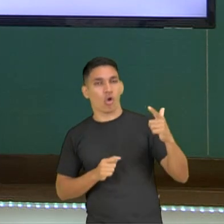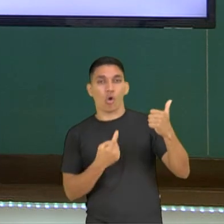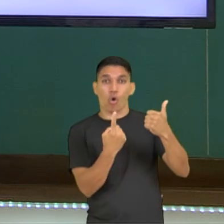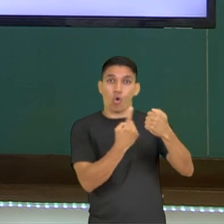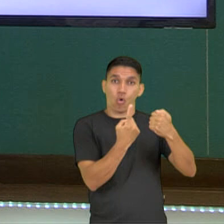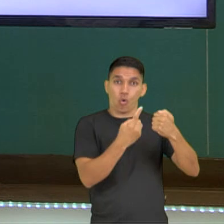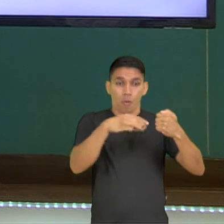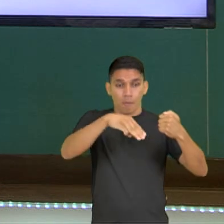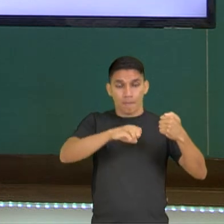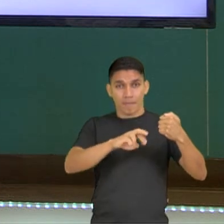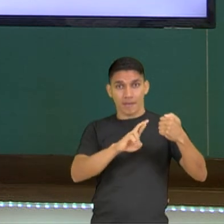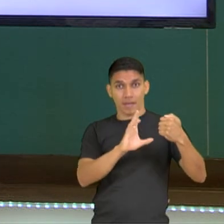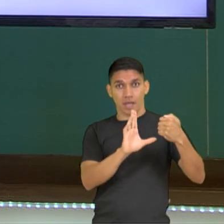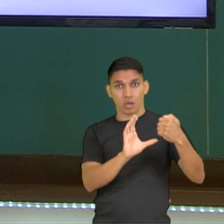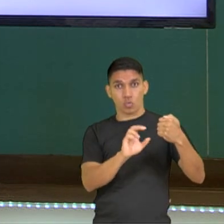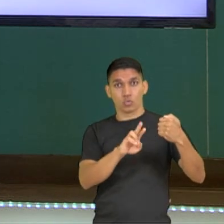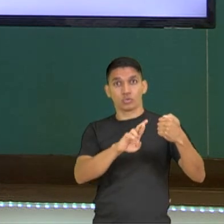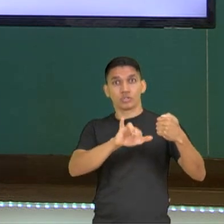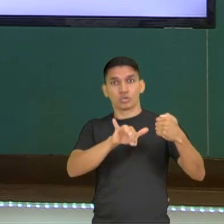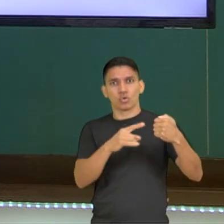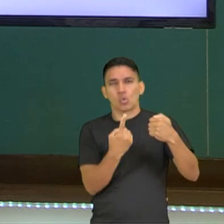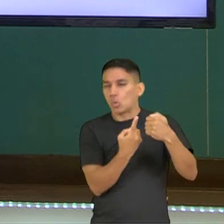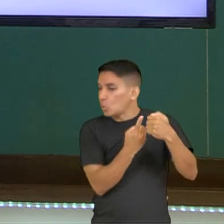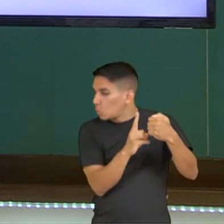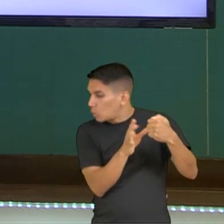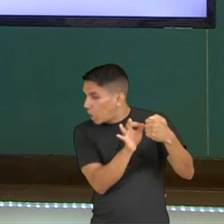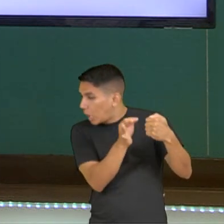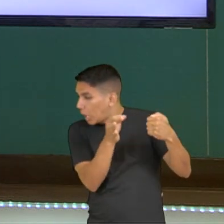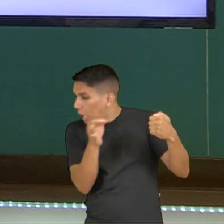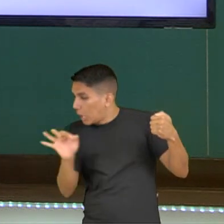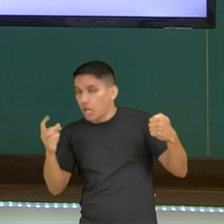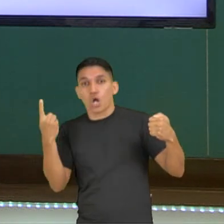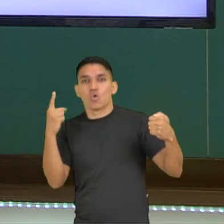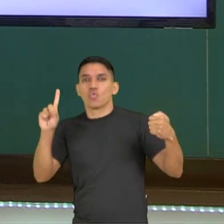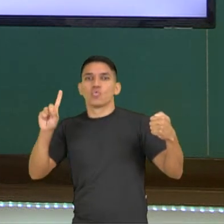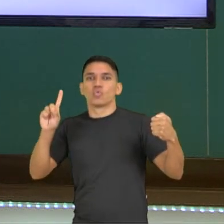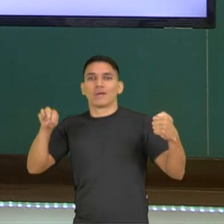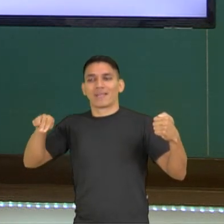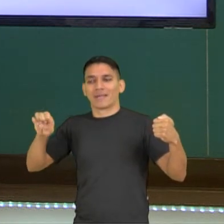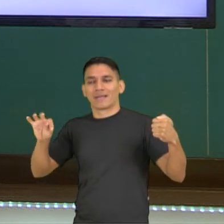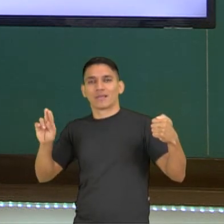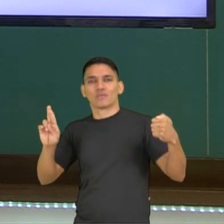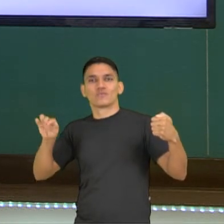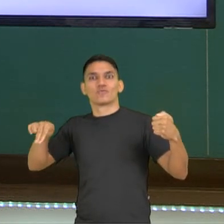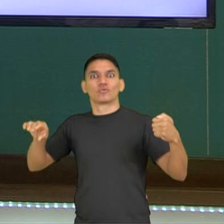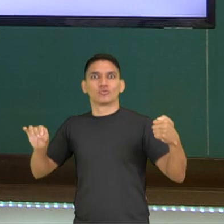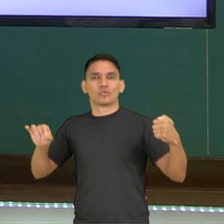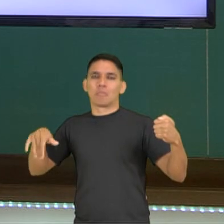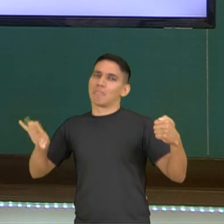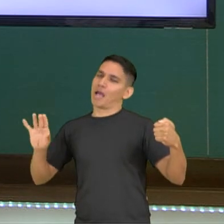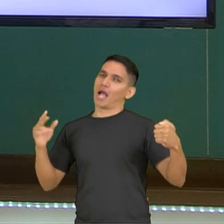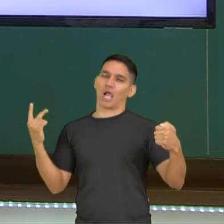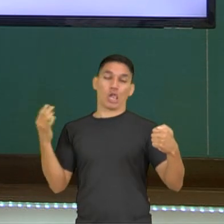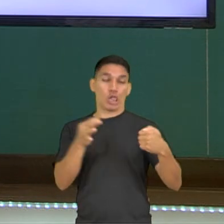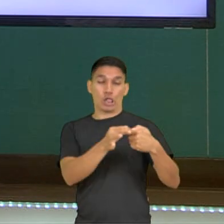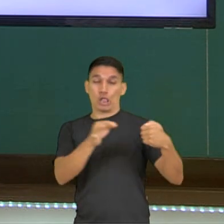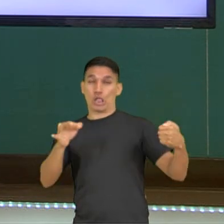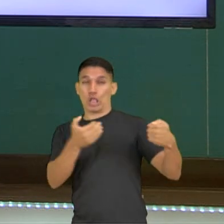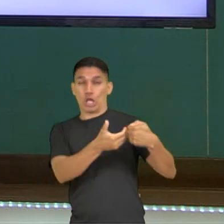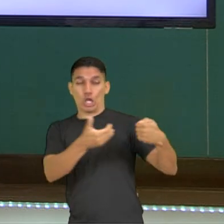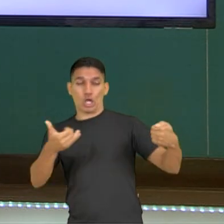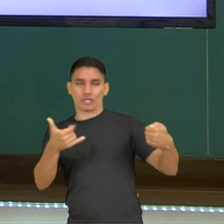próximo ao Sol, e o Netuno, que é o oitavo planeta, é o mais afastado. Então